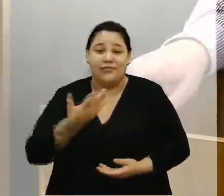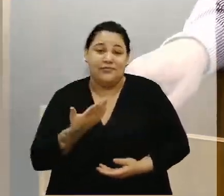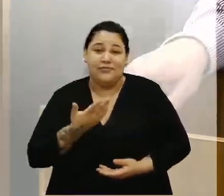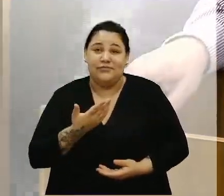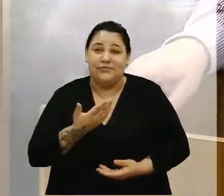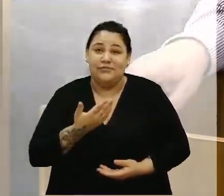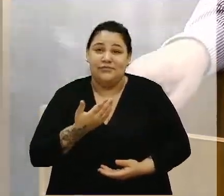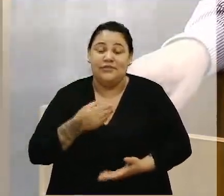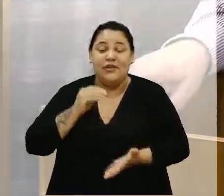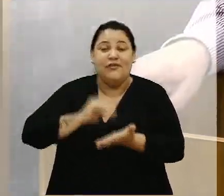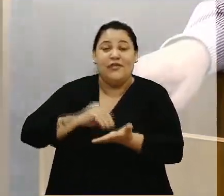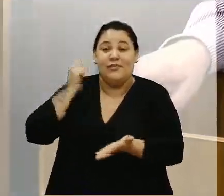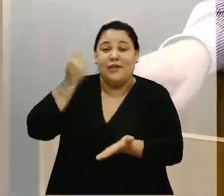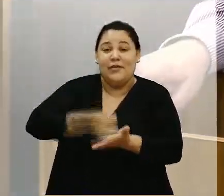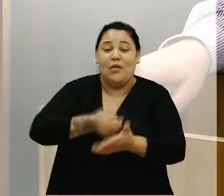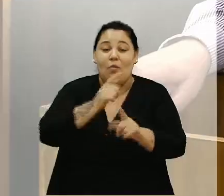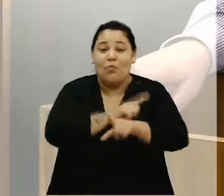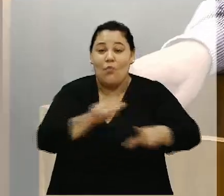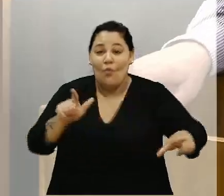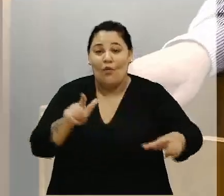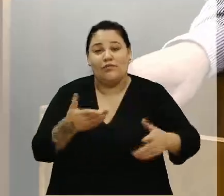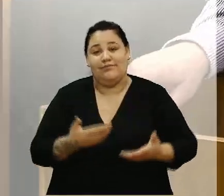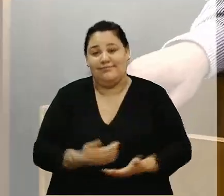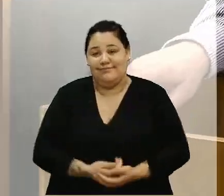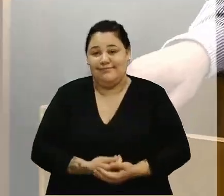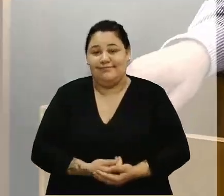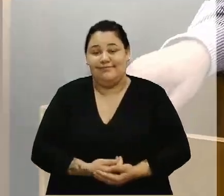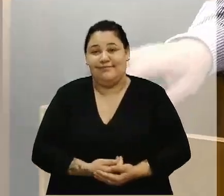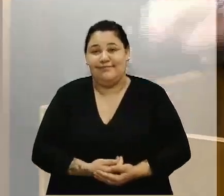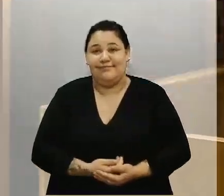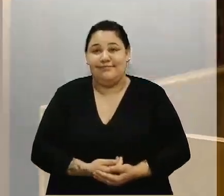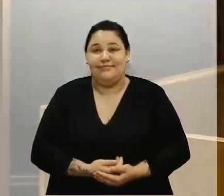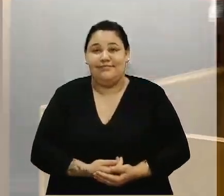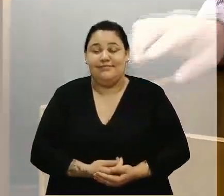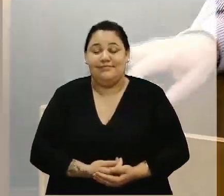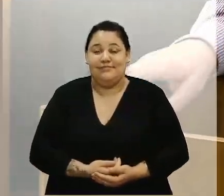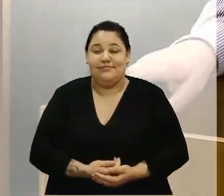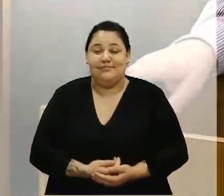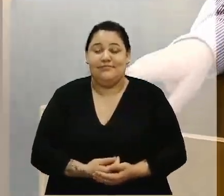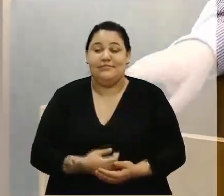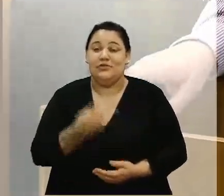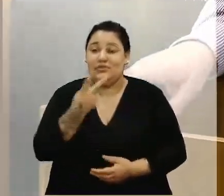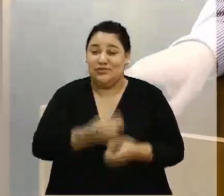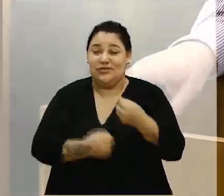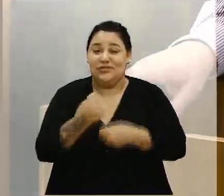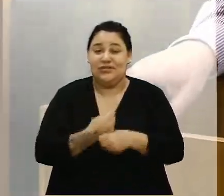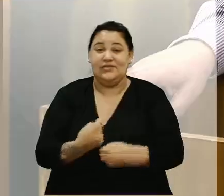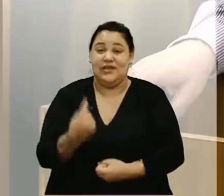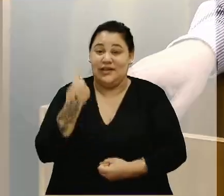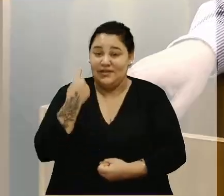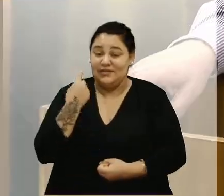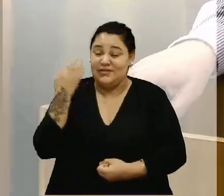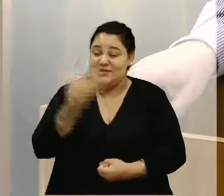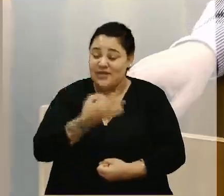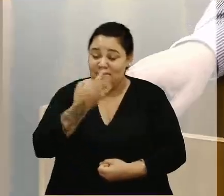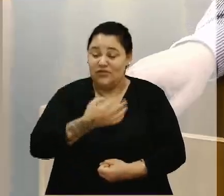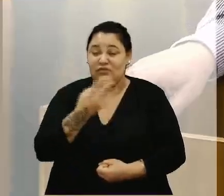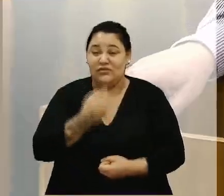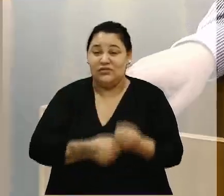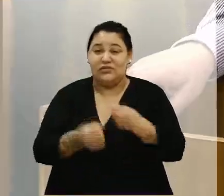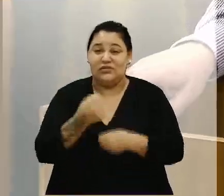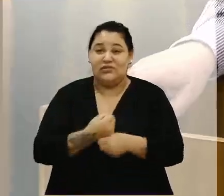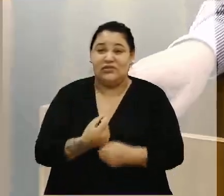falta de pagamento de limpeza. E, há 2 anos atrás, exatamente, vereador, há 2 anos